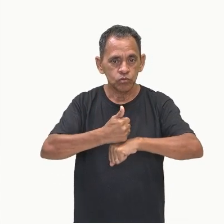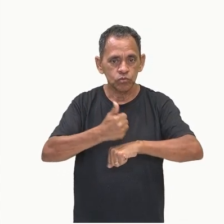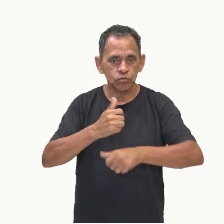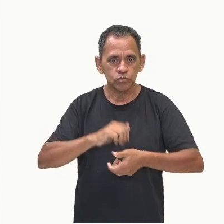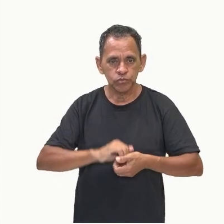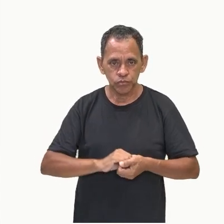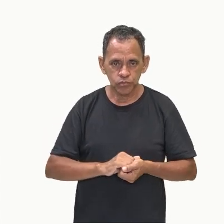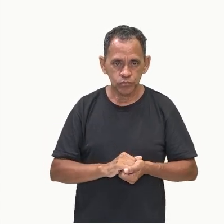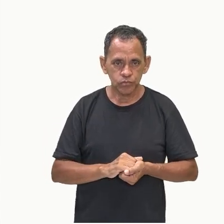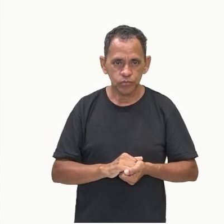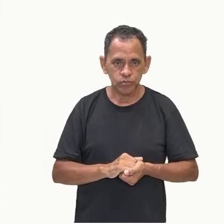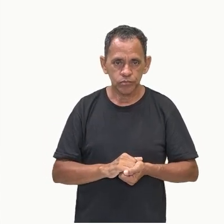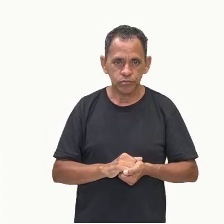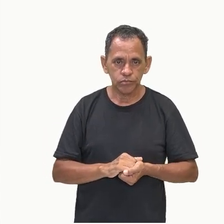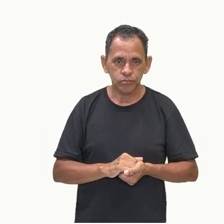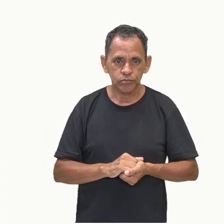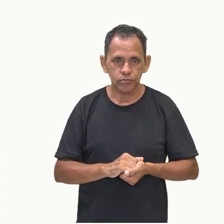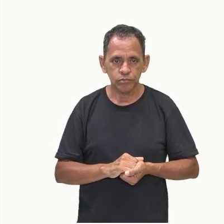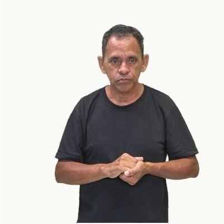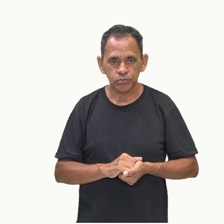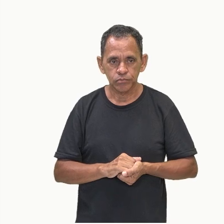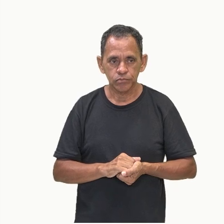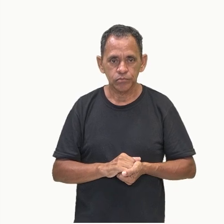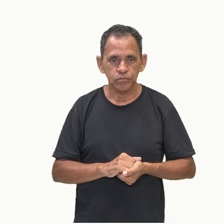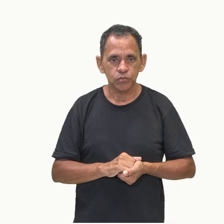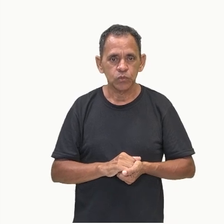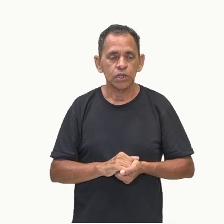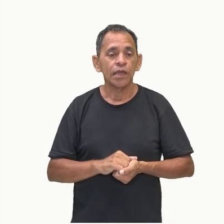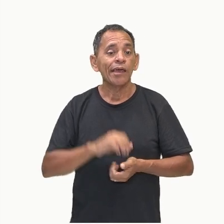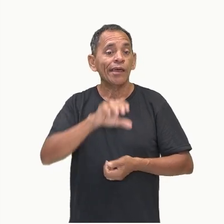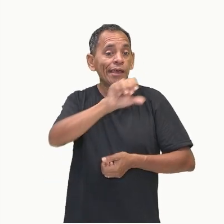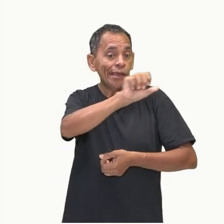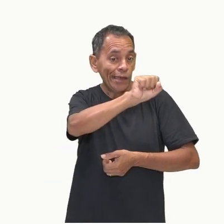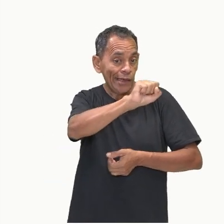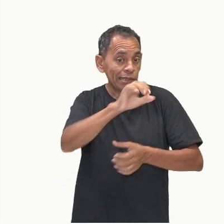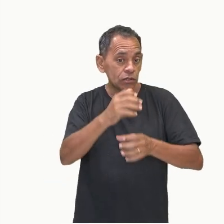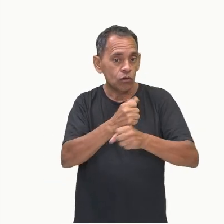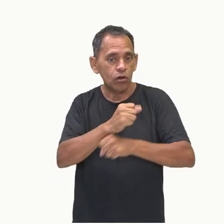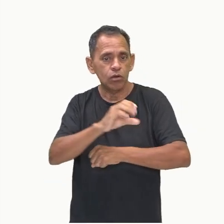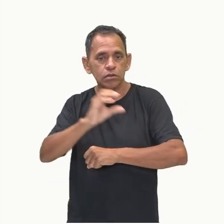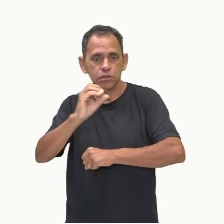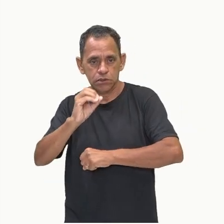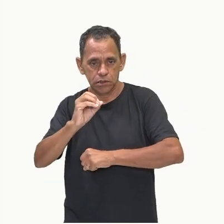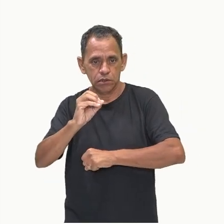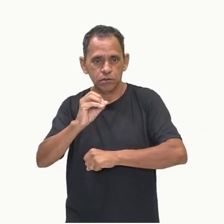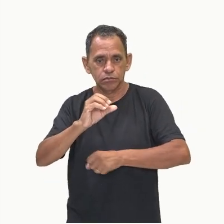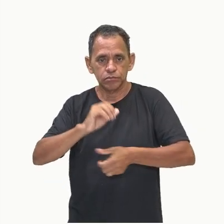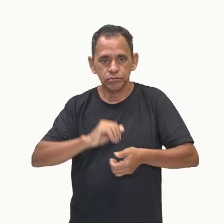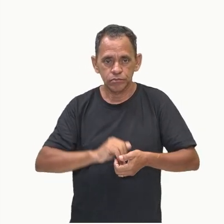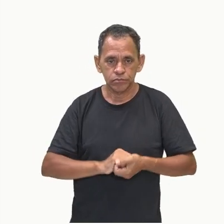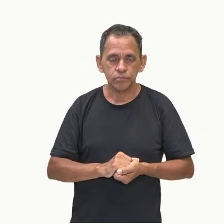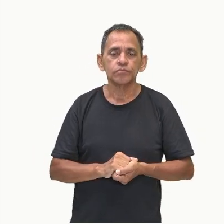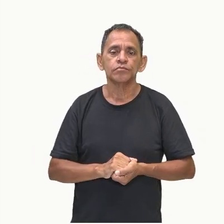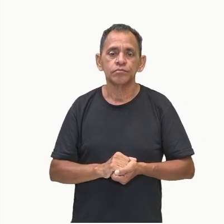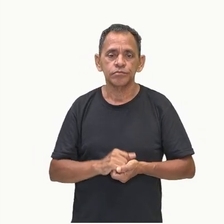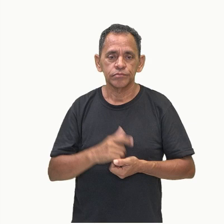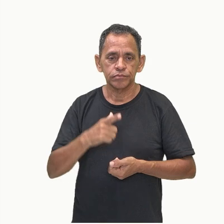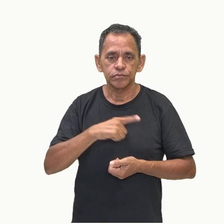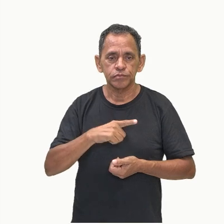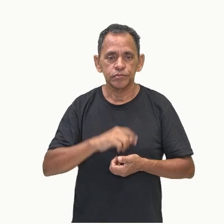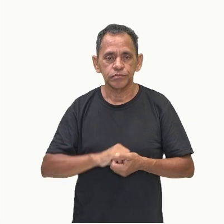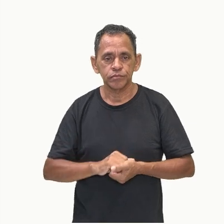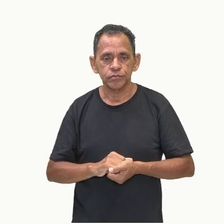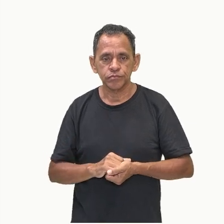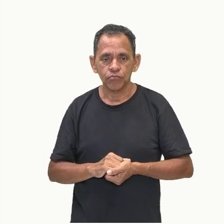fizer essa conta que tu colocar s = a 0 tu vai ter aqui ó 0